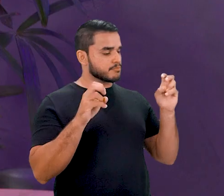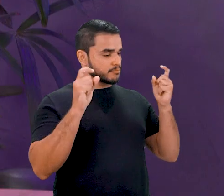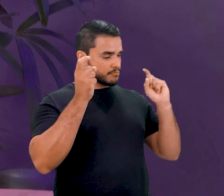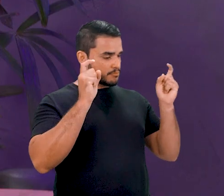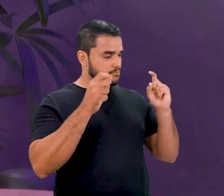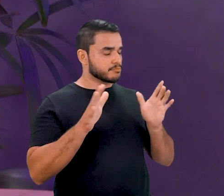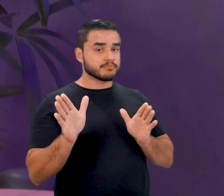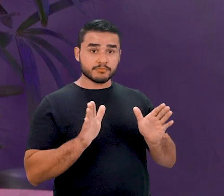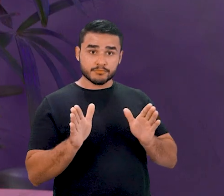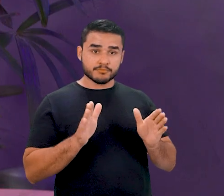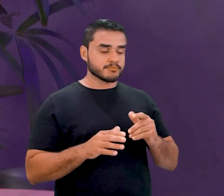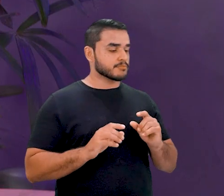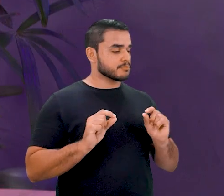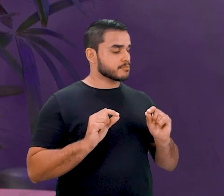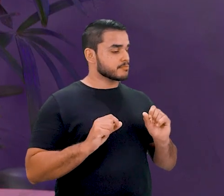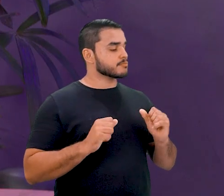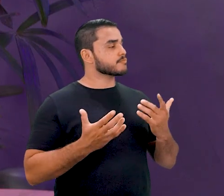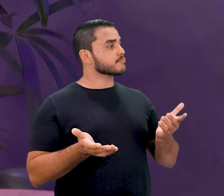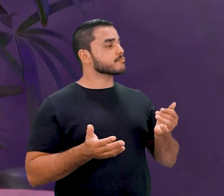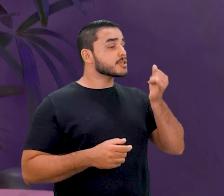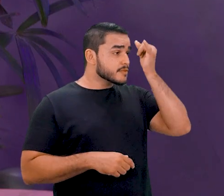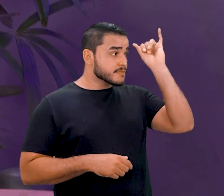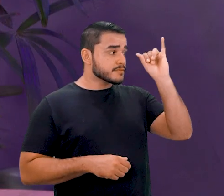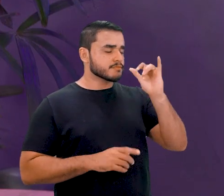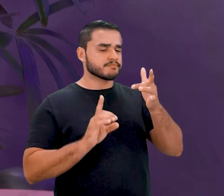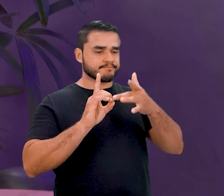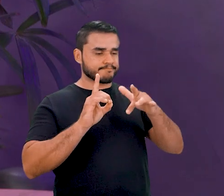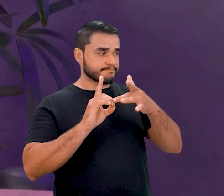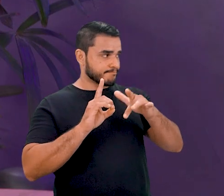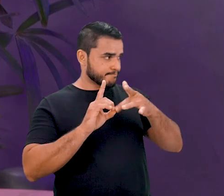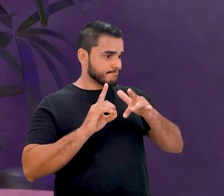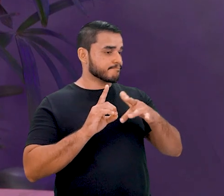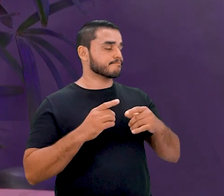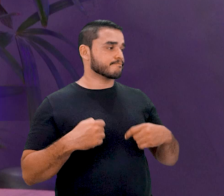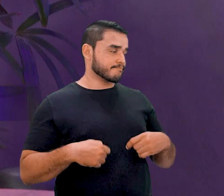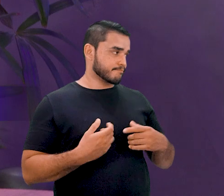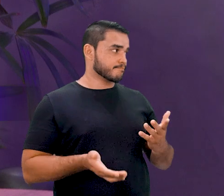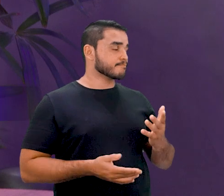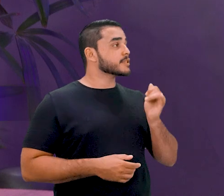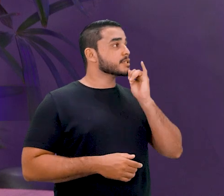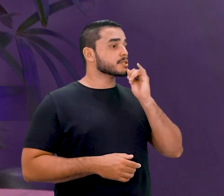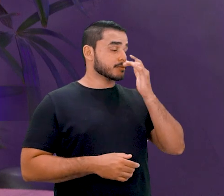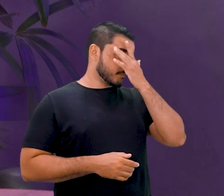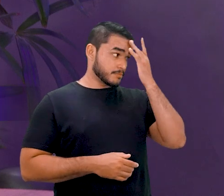da acessibilidade, no enfrentamento ao capacitismo, né? A gente sabe que pessoas com deficiência, elas têm uma propensão